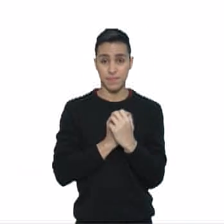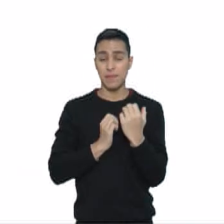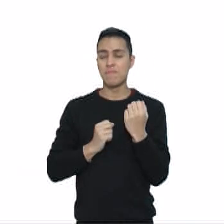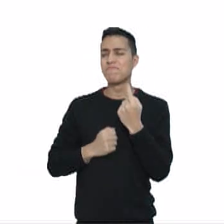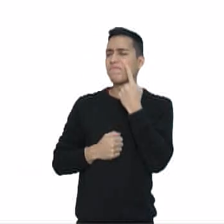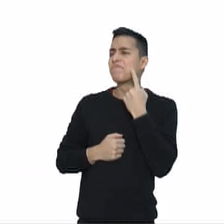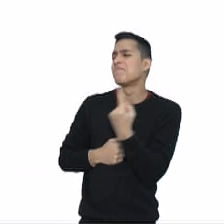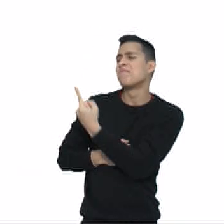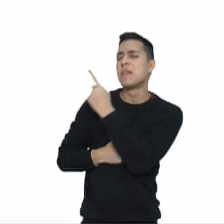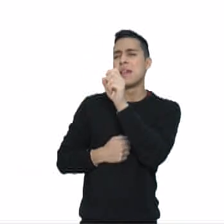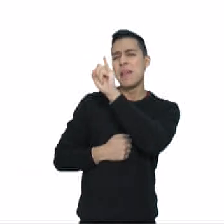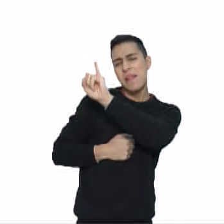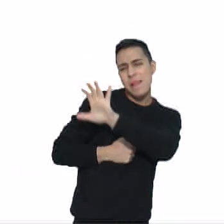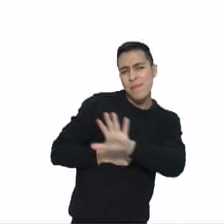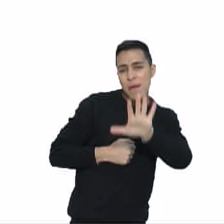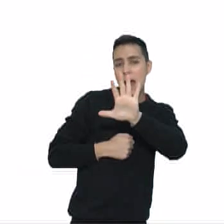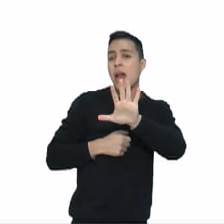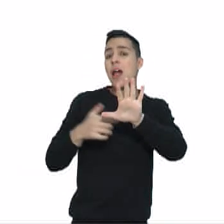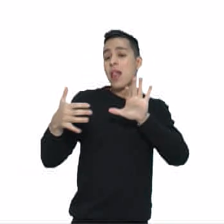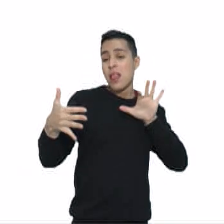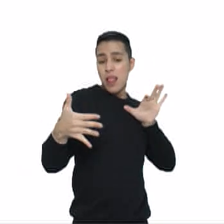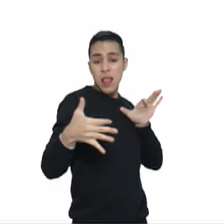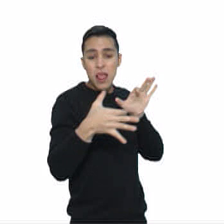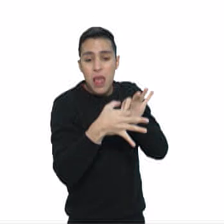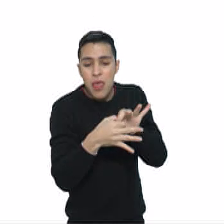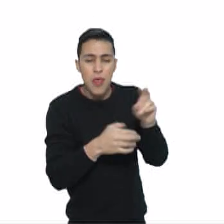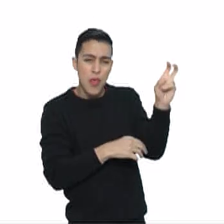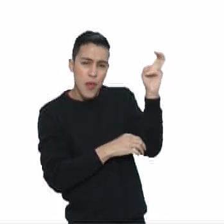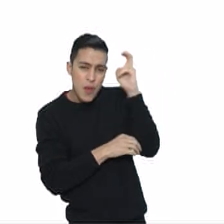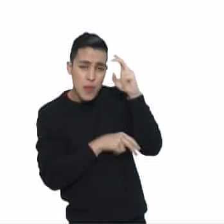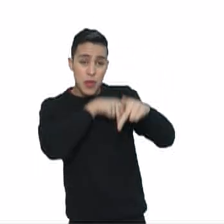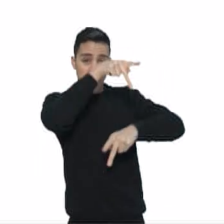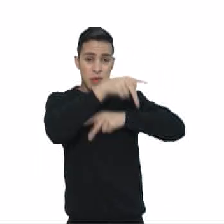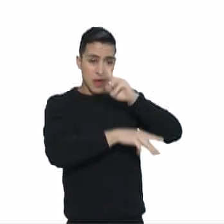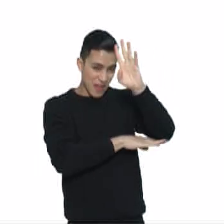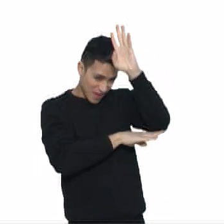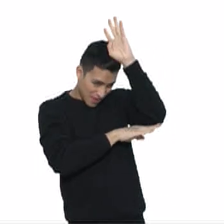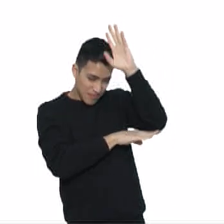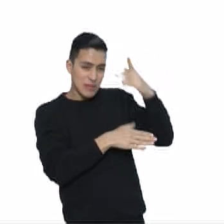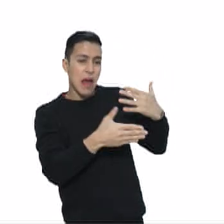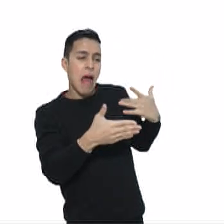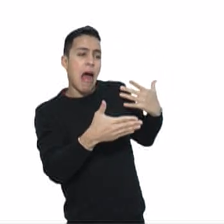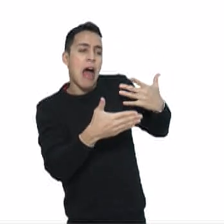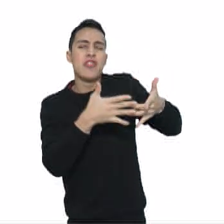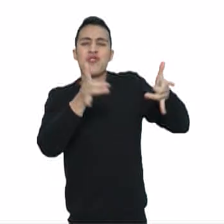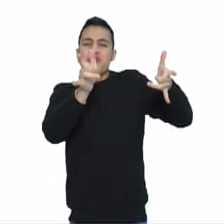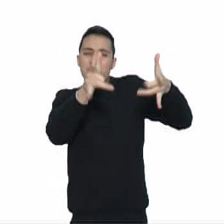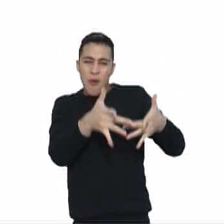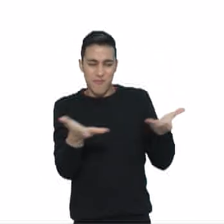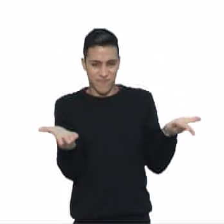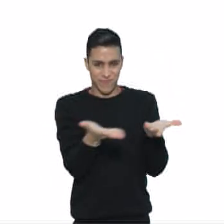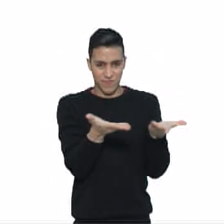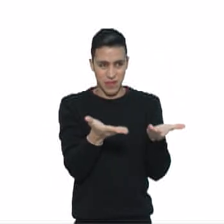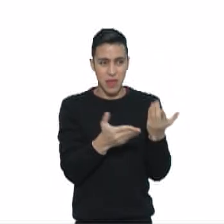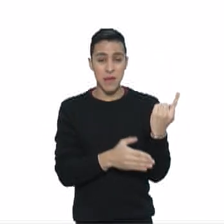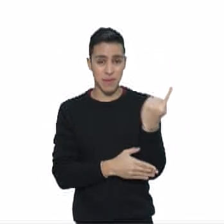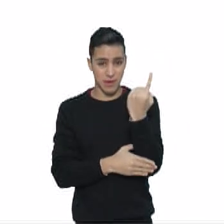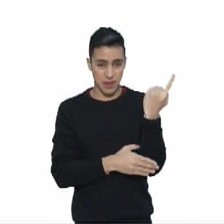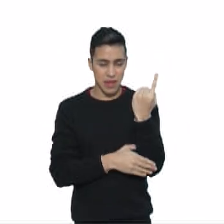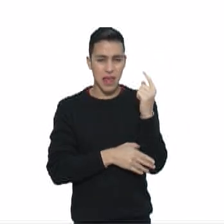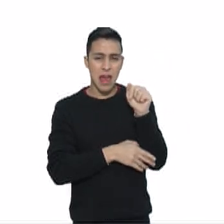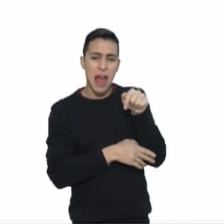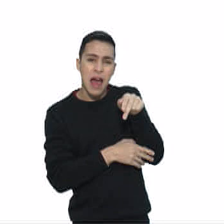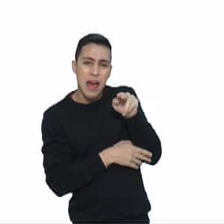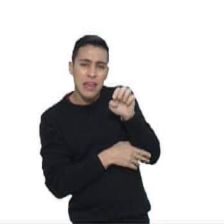Essas imagens, pessoal, fazem parte do legado cultural que os romanos deixaram. A imagem 1 é um aqueduto